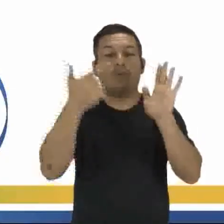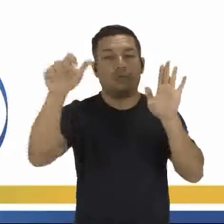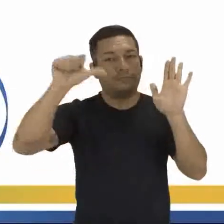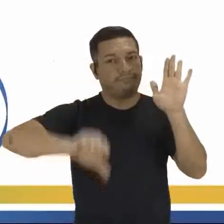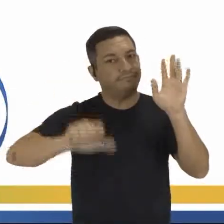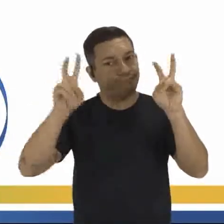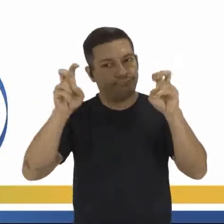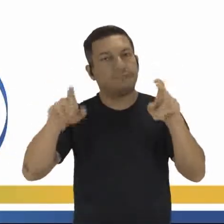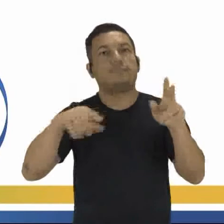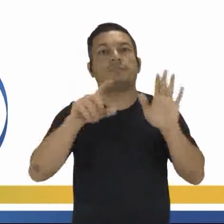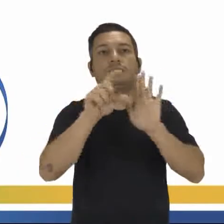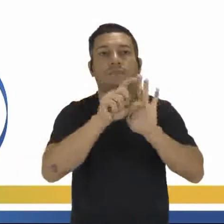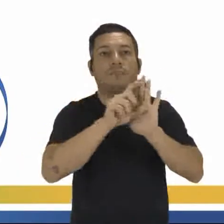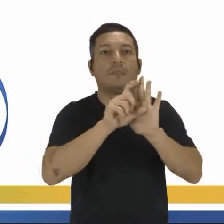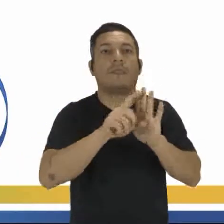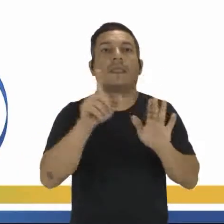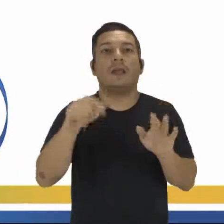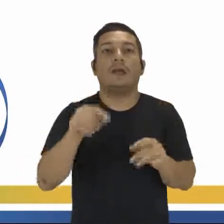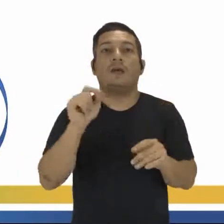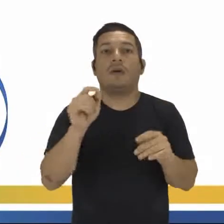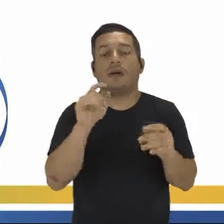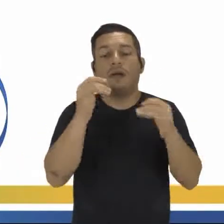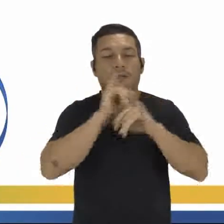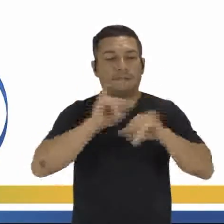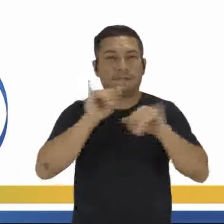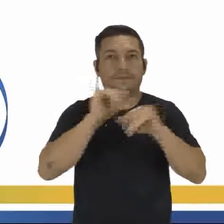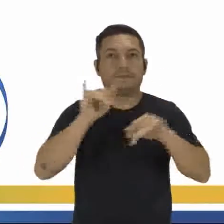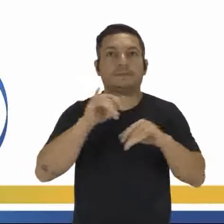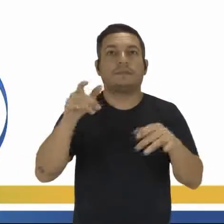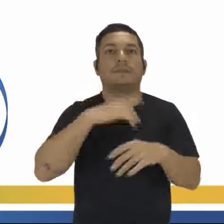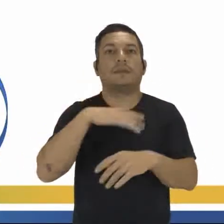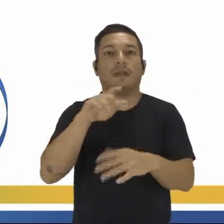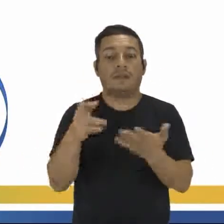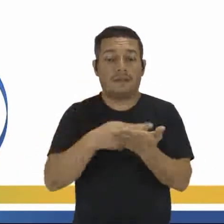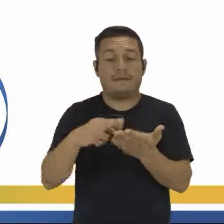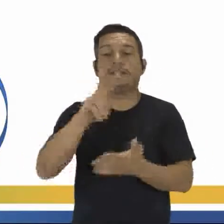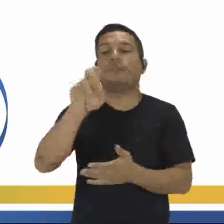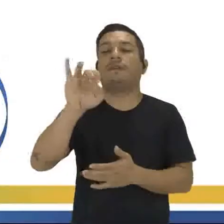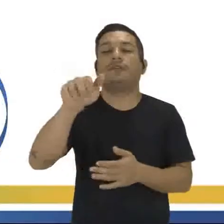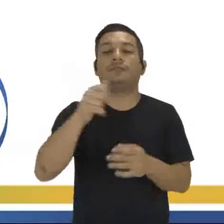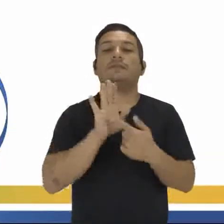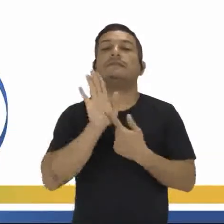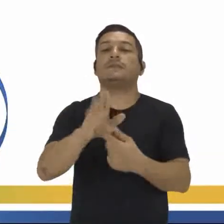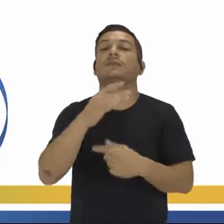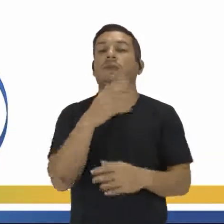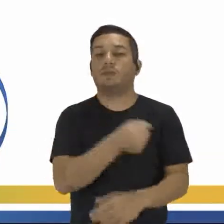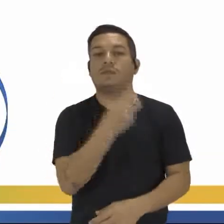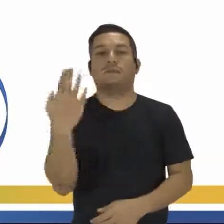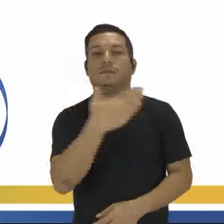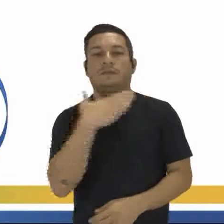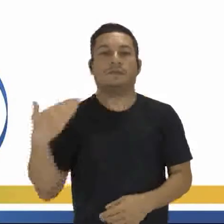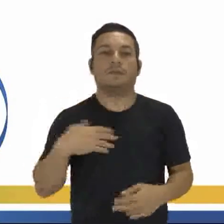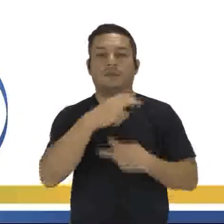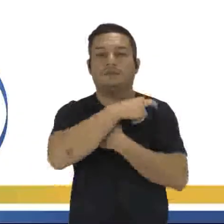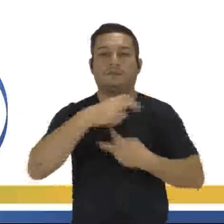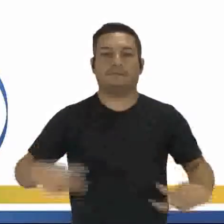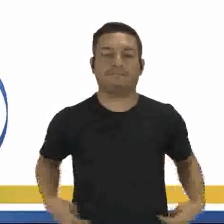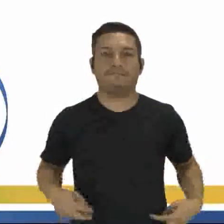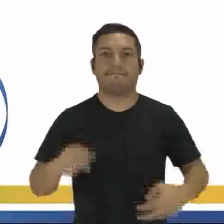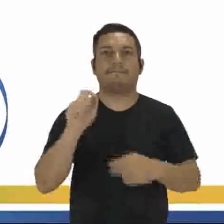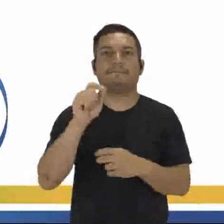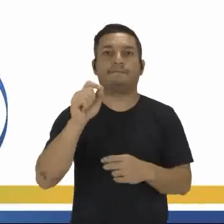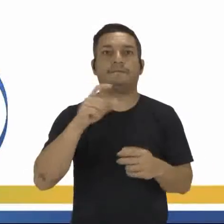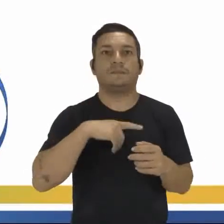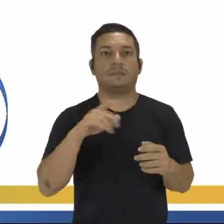primeiro parágrafo diz, de um lado, recente matéria exibida por Veja revelou que o número de mortes no trânsito brasileiro superou o de